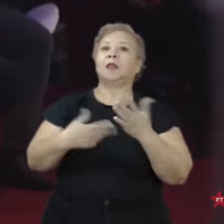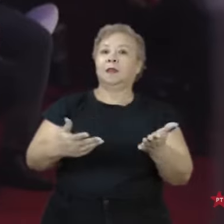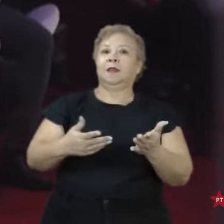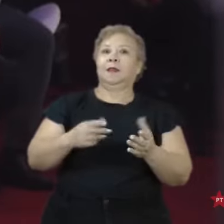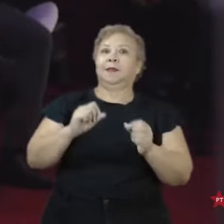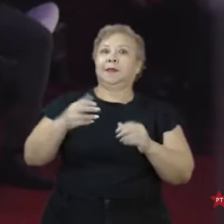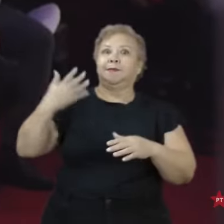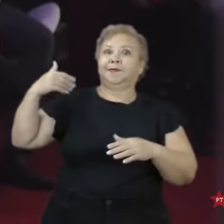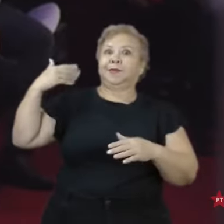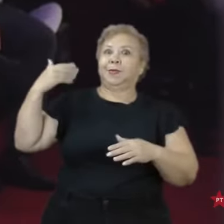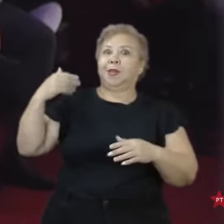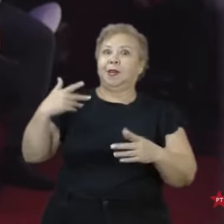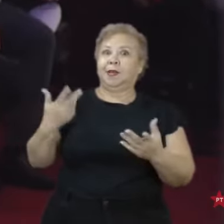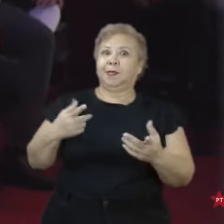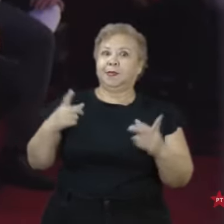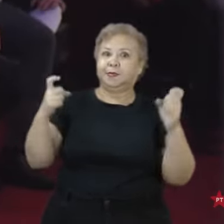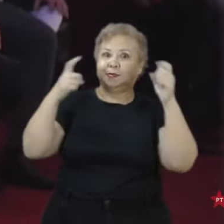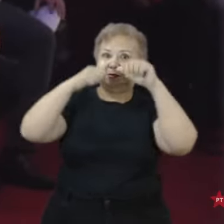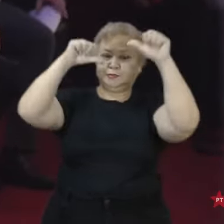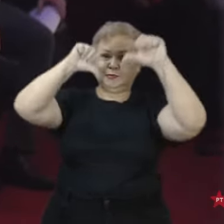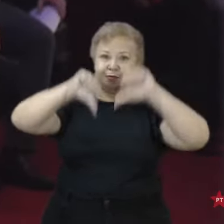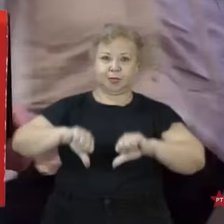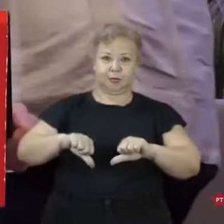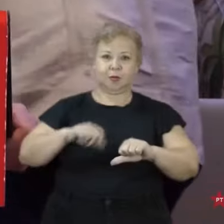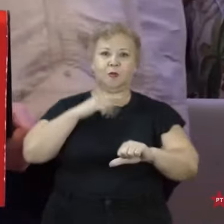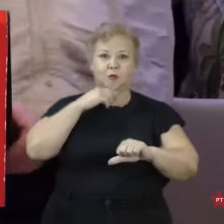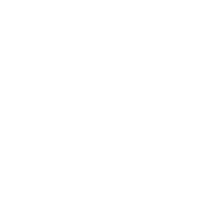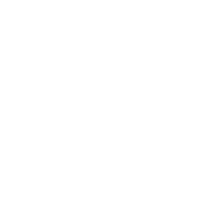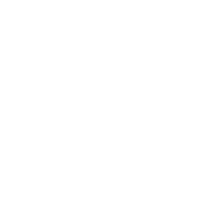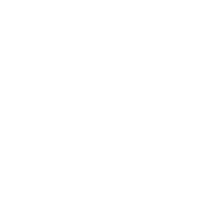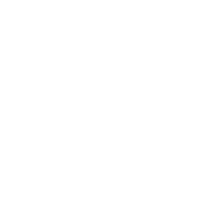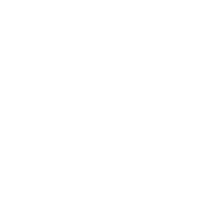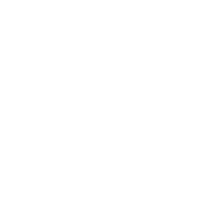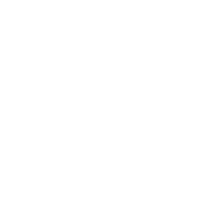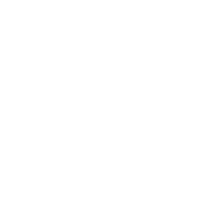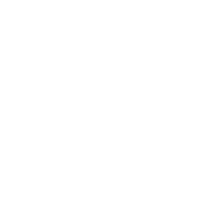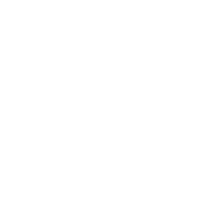direita tem não só para São Paulo mas pro